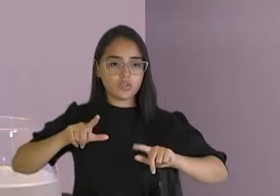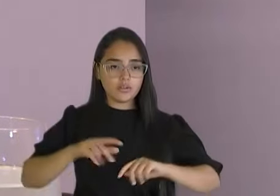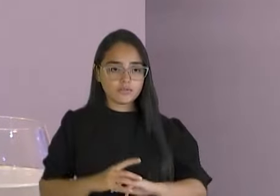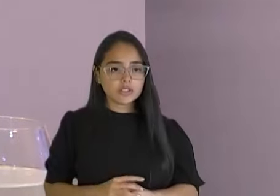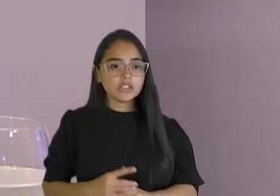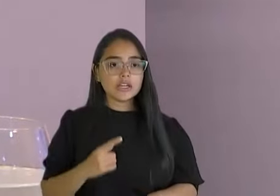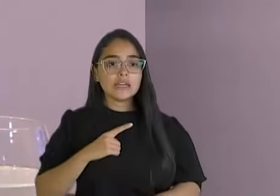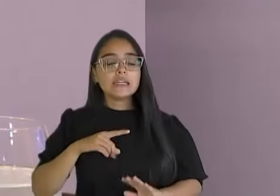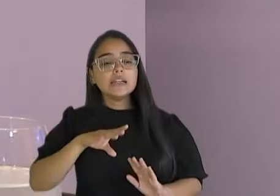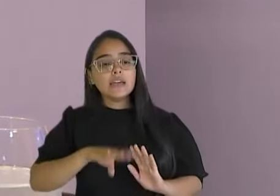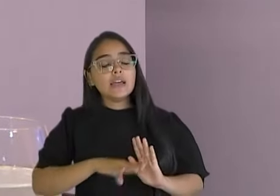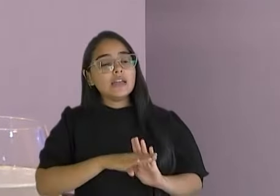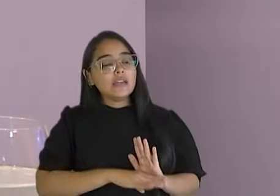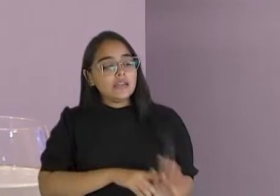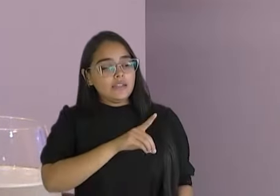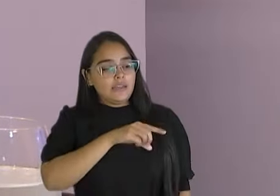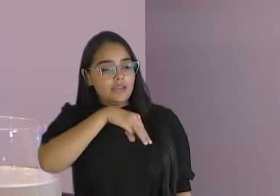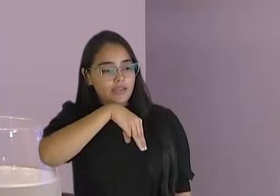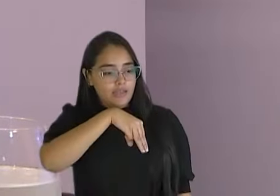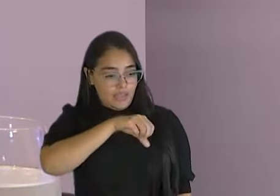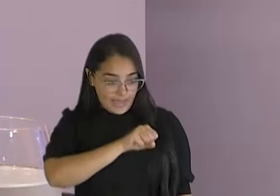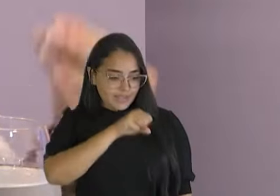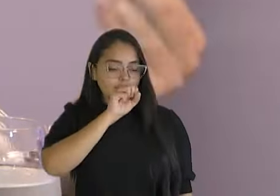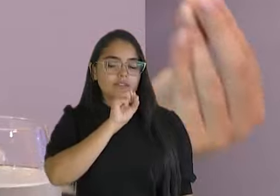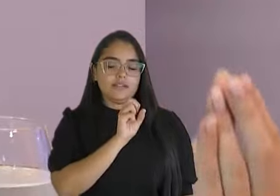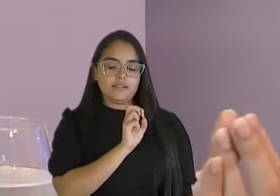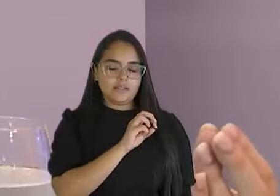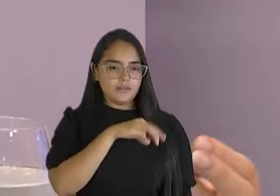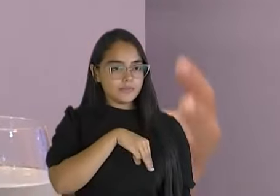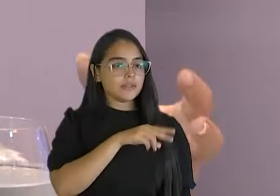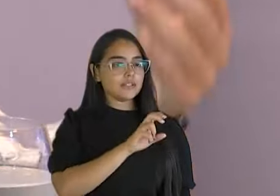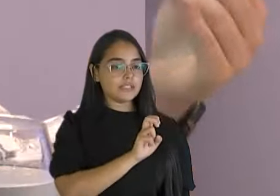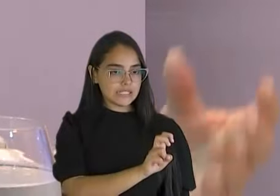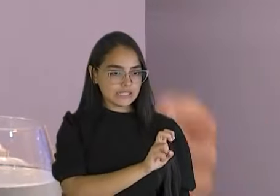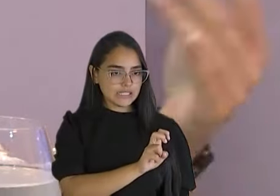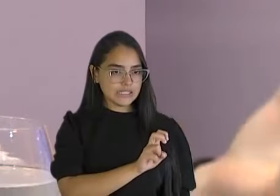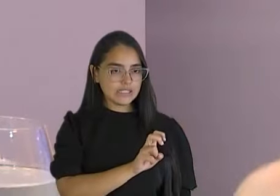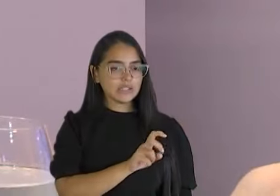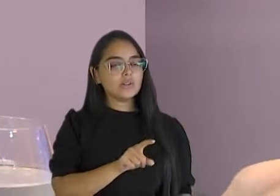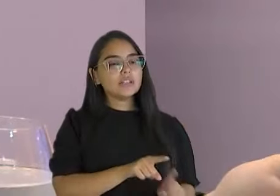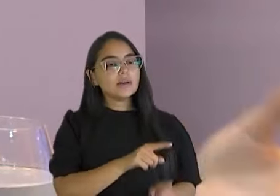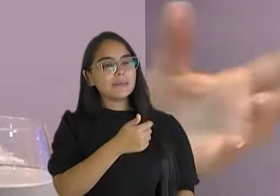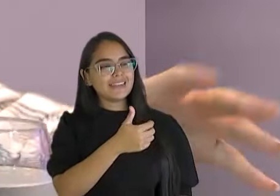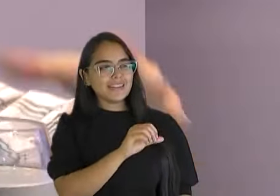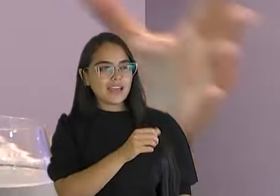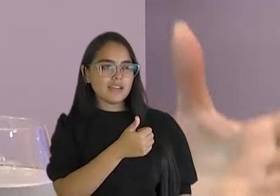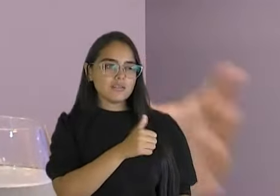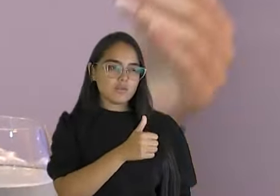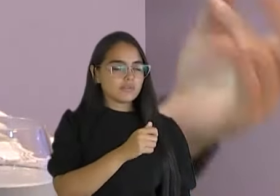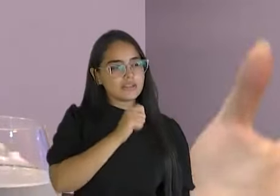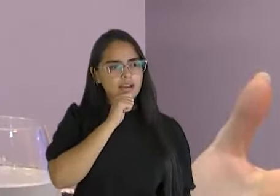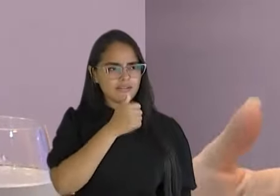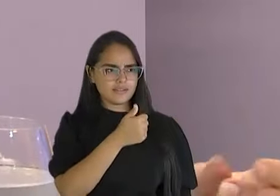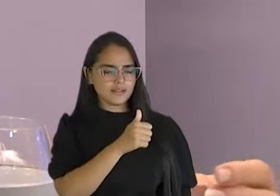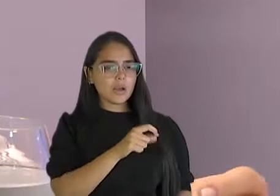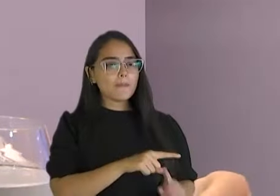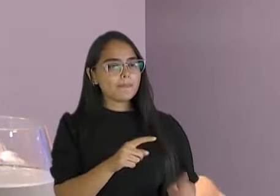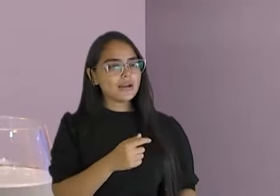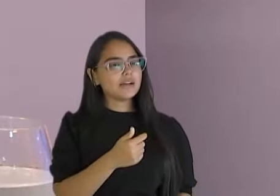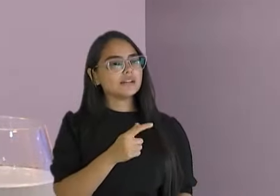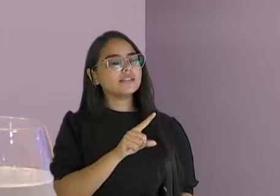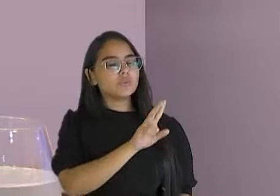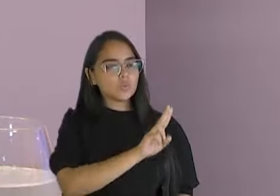os critérios do DSM, né? Que é o DSM-5, e do CID-10, consequentemente do CID-11, que ainda não está em vigor, mas é o que é usado, que